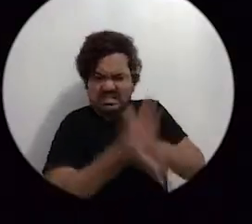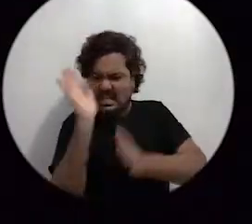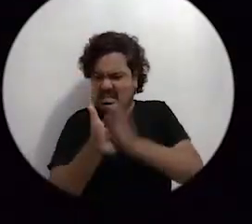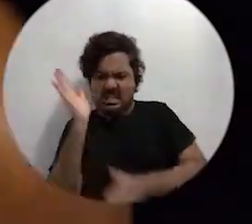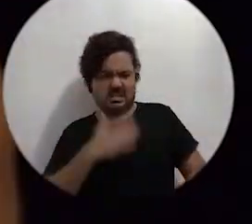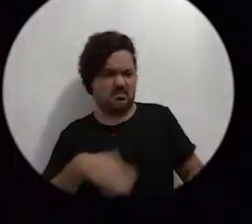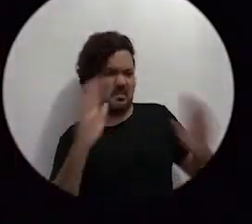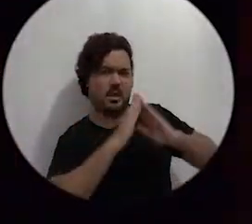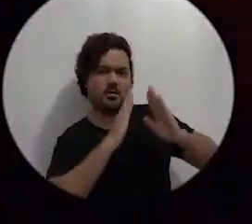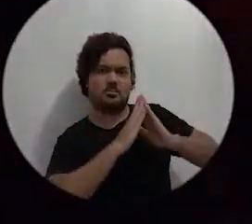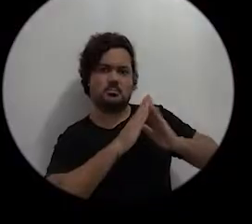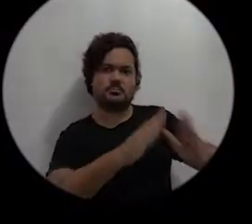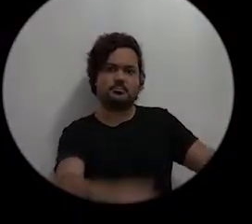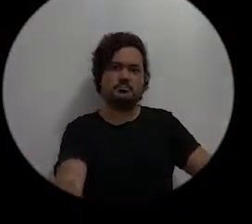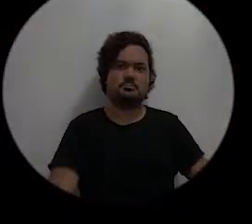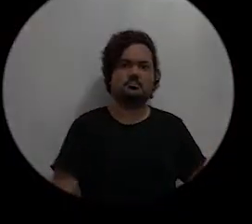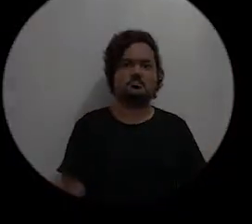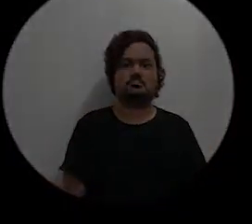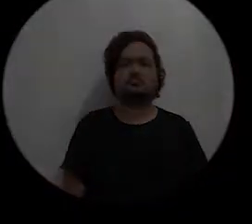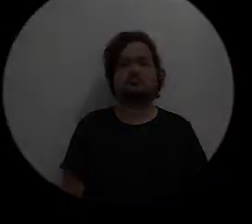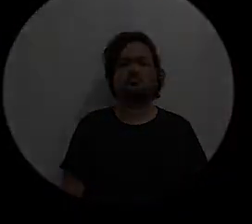sai, sai da minha casa.